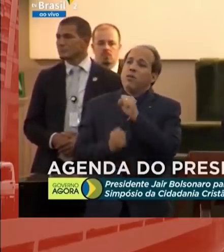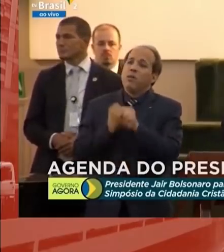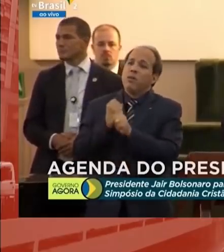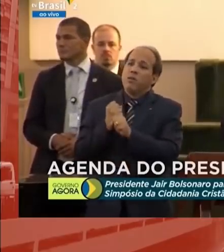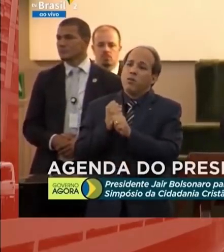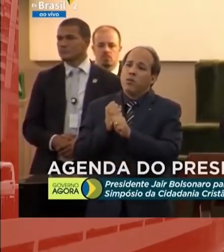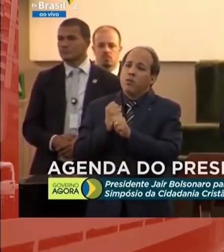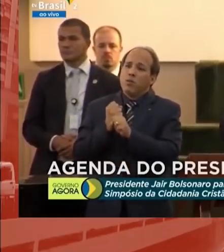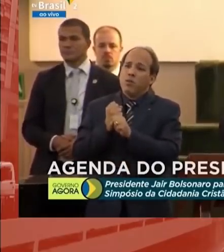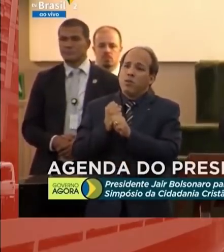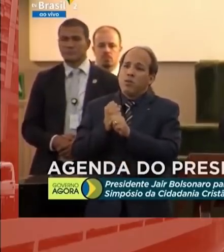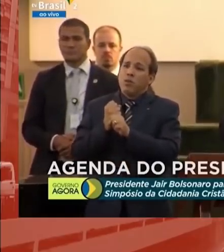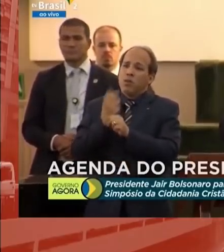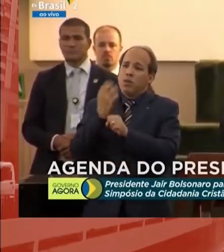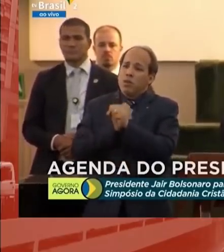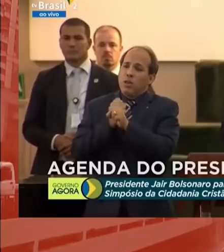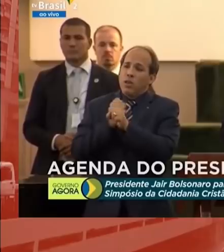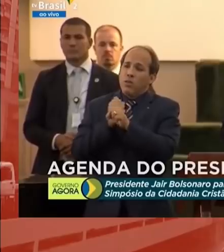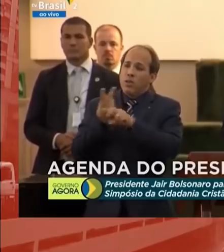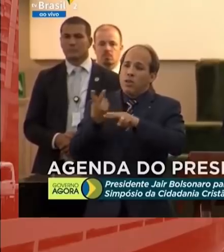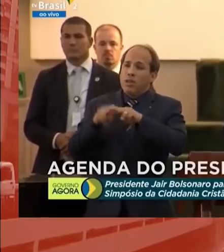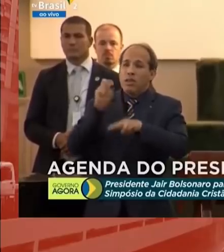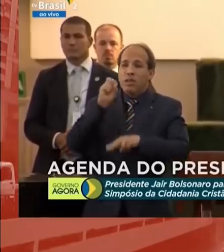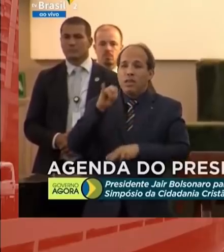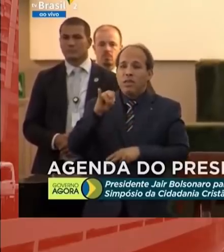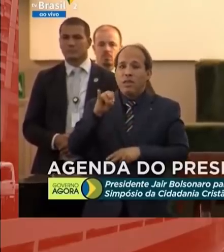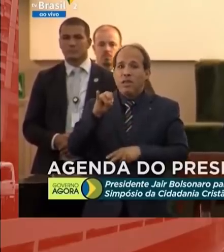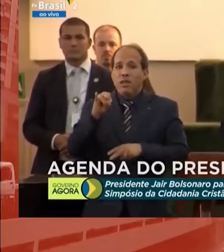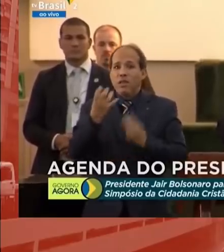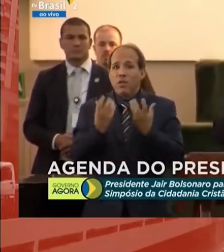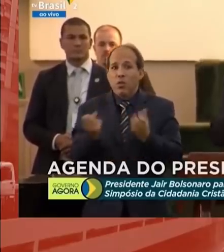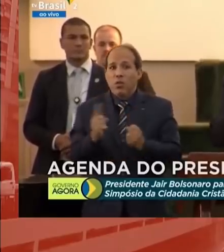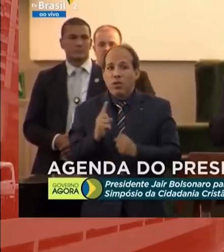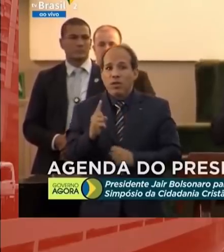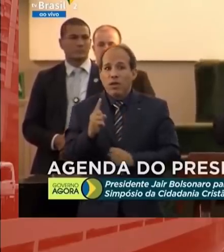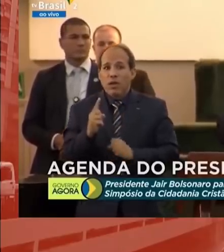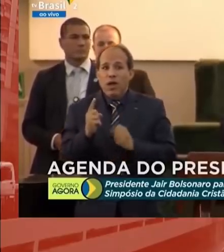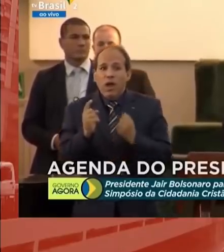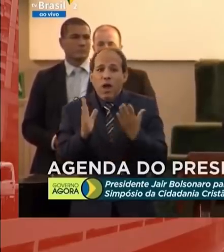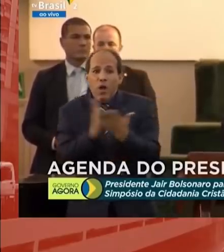de Estado para fazer com que as redes sociais cumprissem a